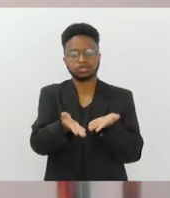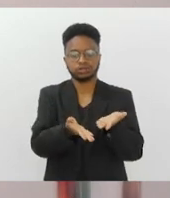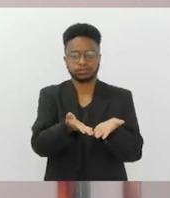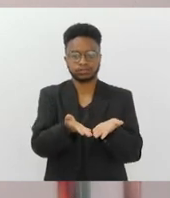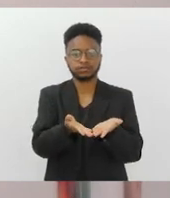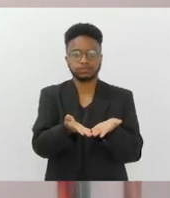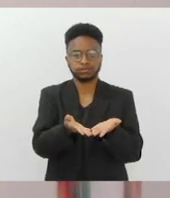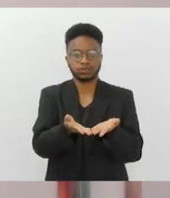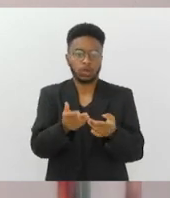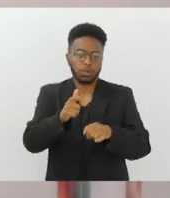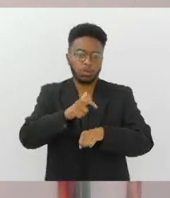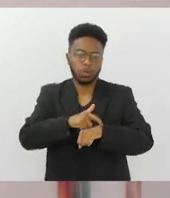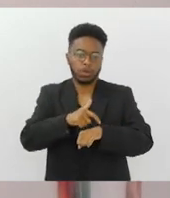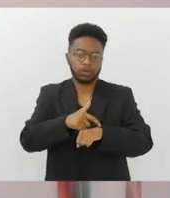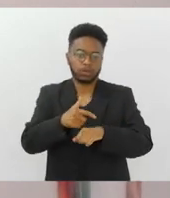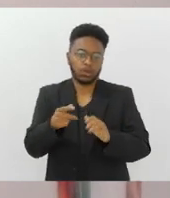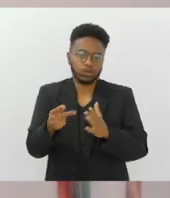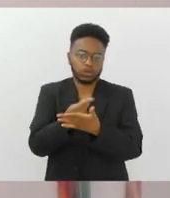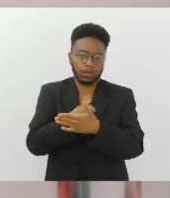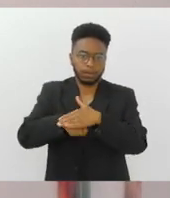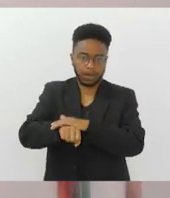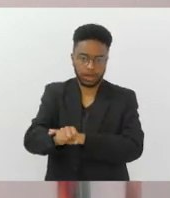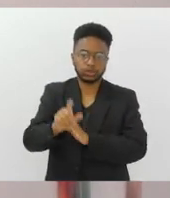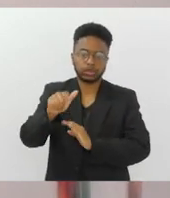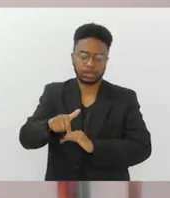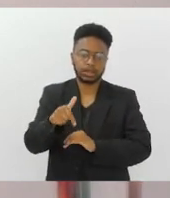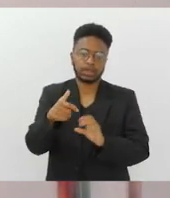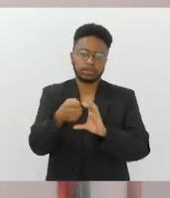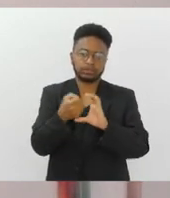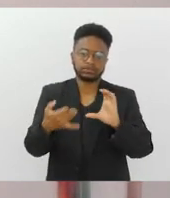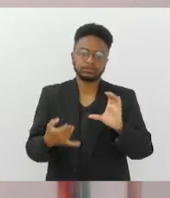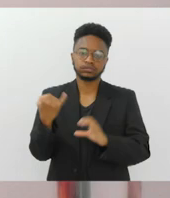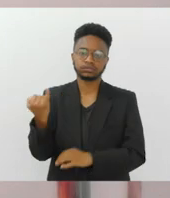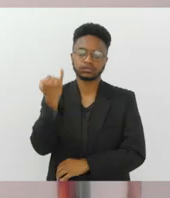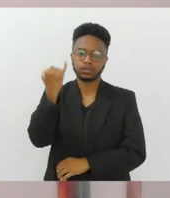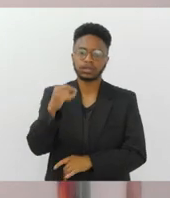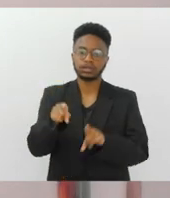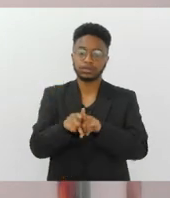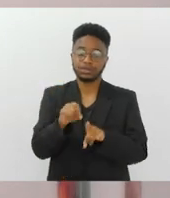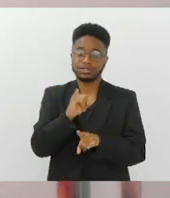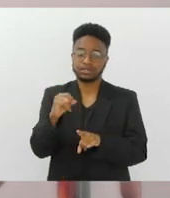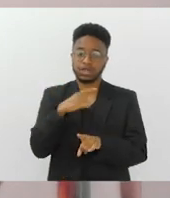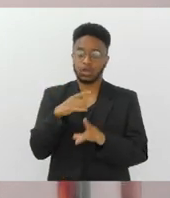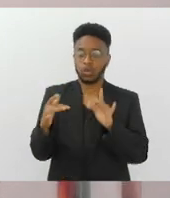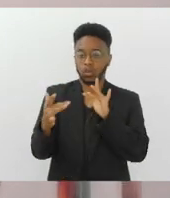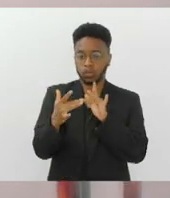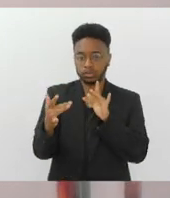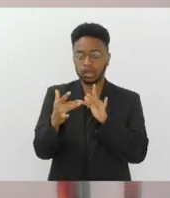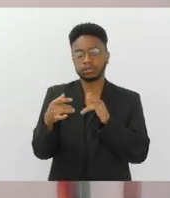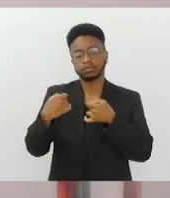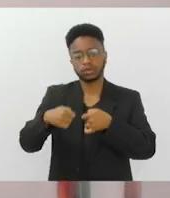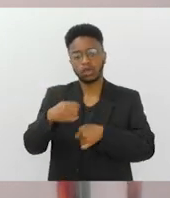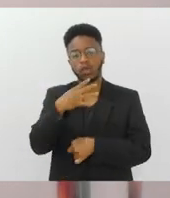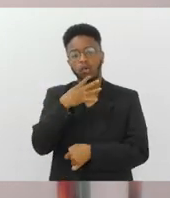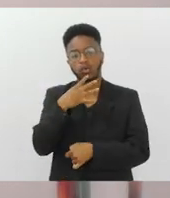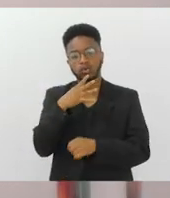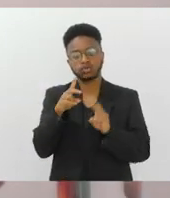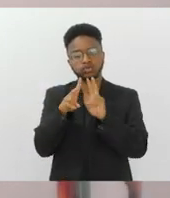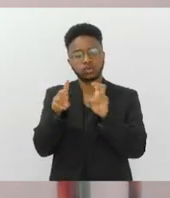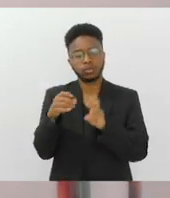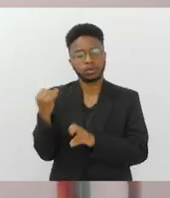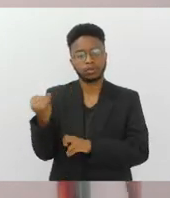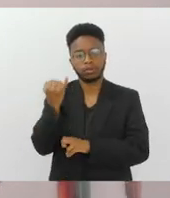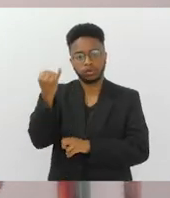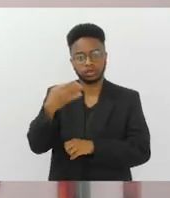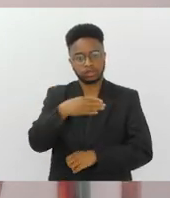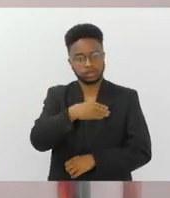em que esse parto vai acontecer. Esse é um elemento importante. E aí, a partir desse contato também, conhecer sobre a importância do aleitamento